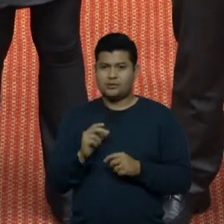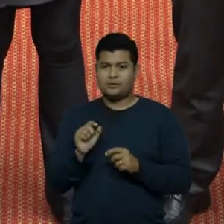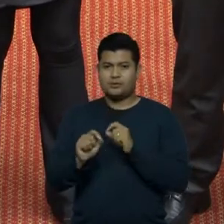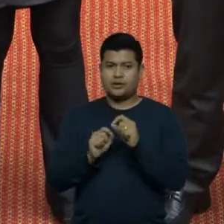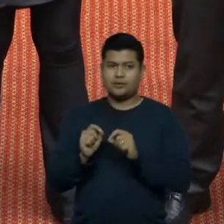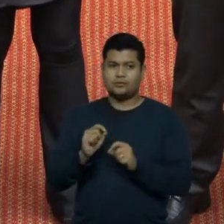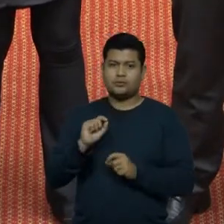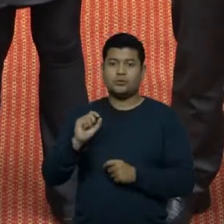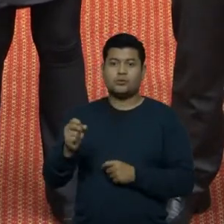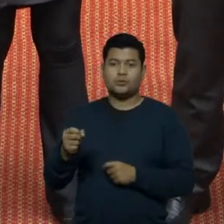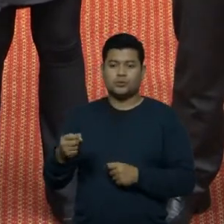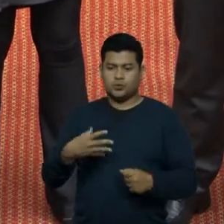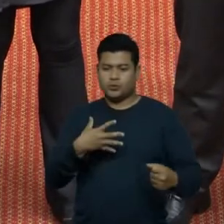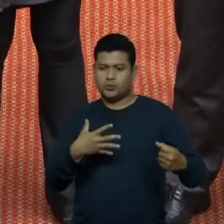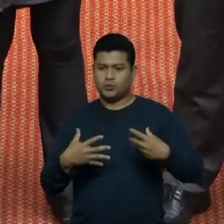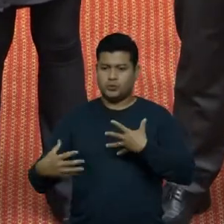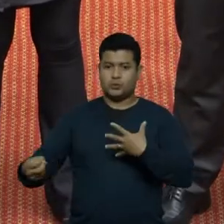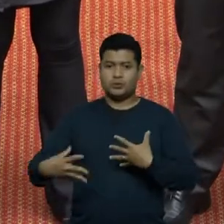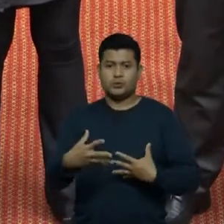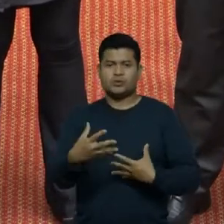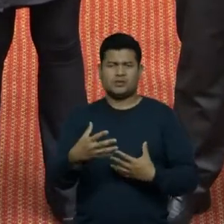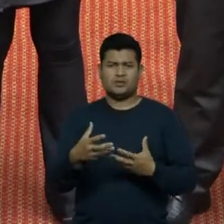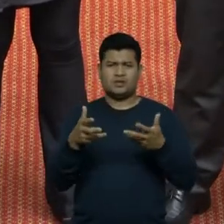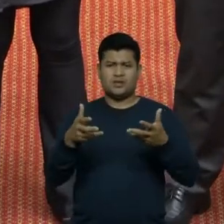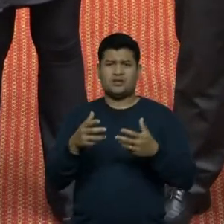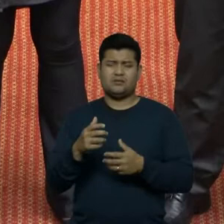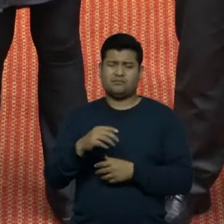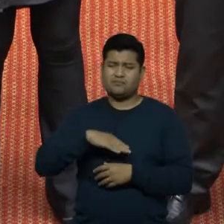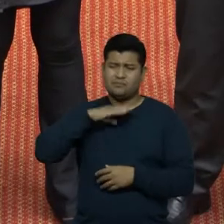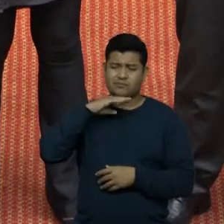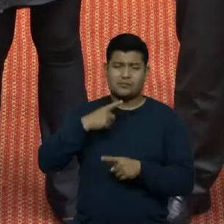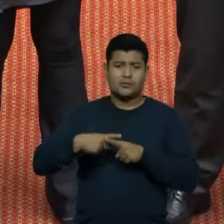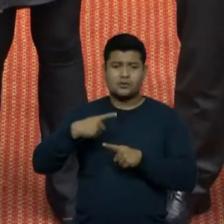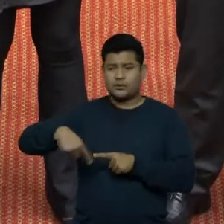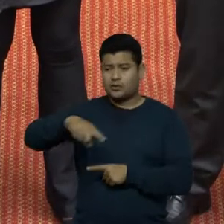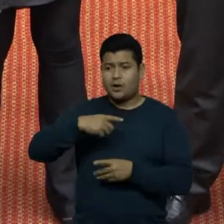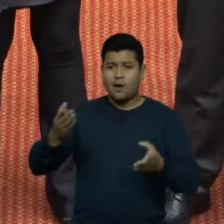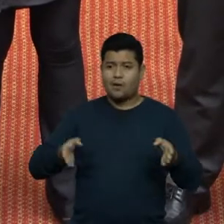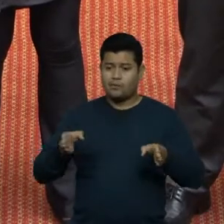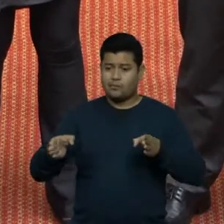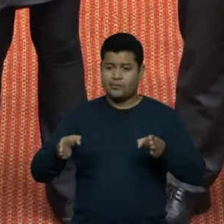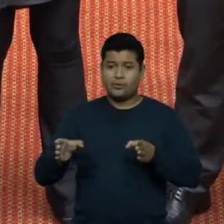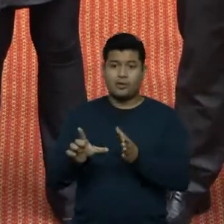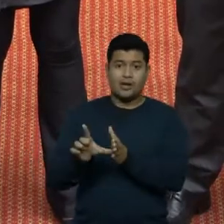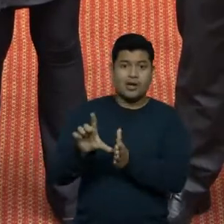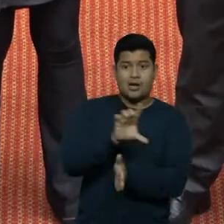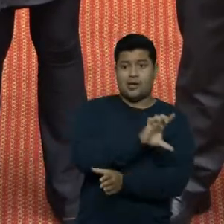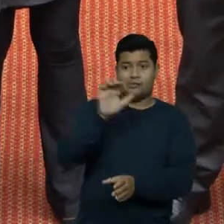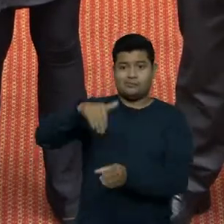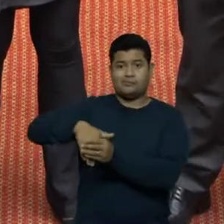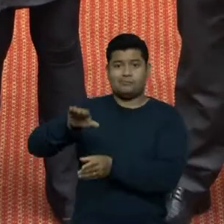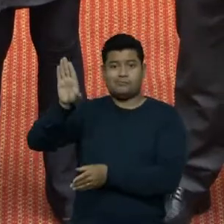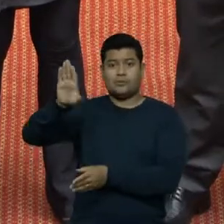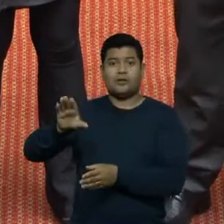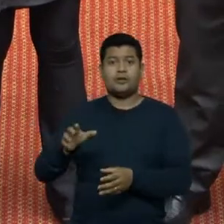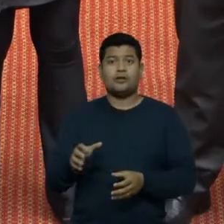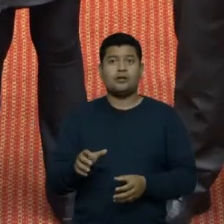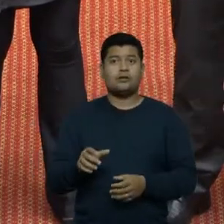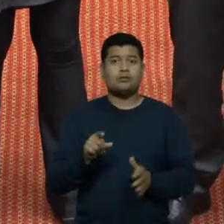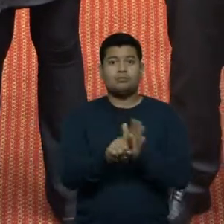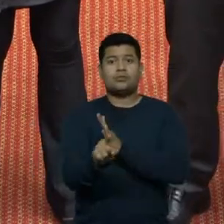dentro isso é chato porque nós estamos no período pré-eleitoral quem é dos 40 tem dos 40 deputados aqui